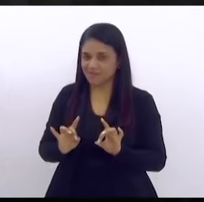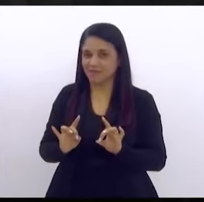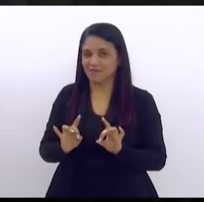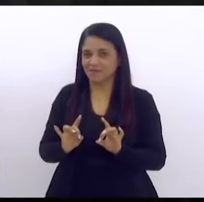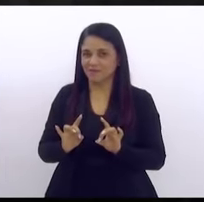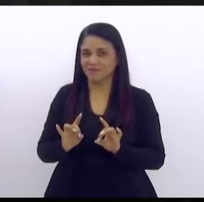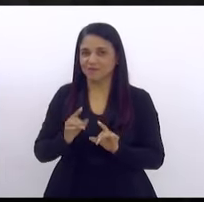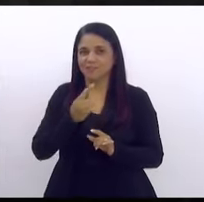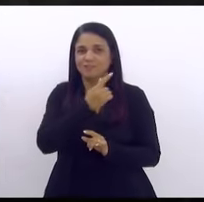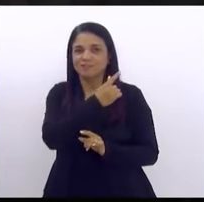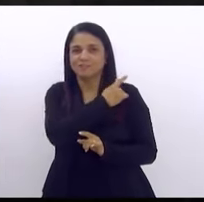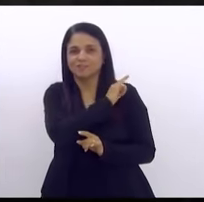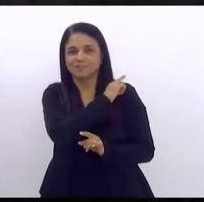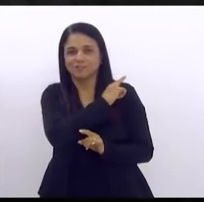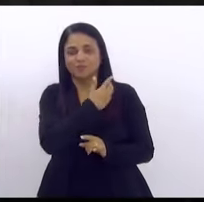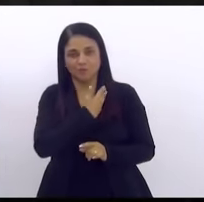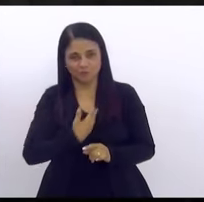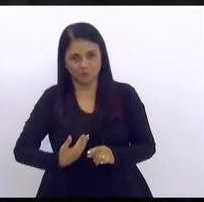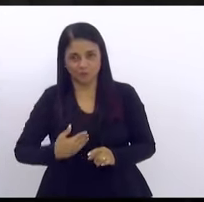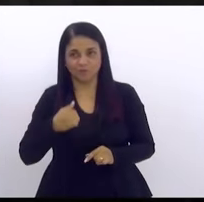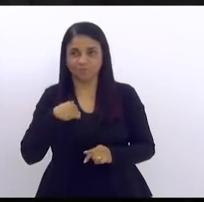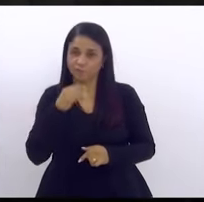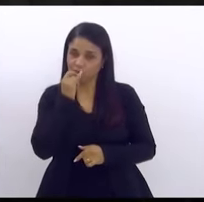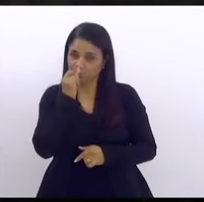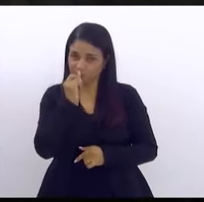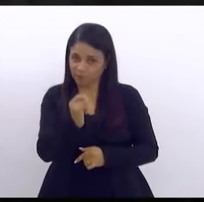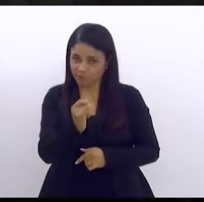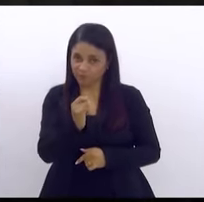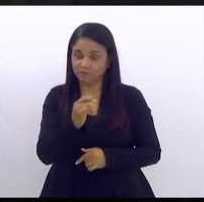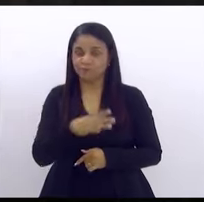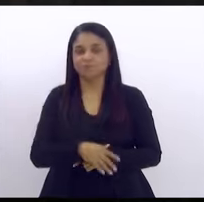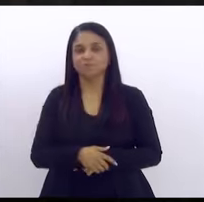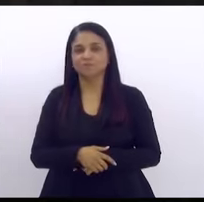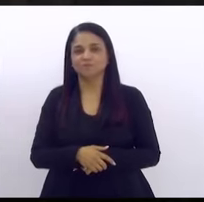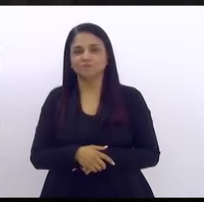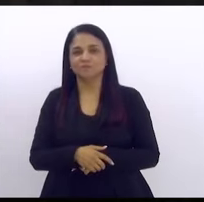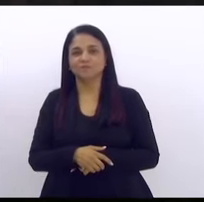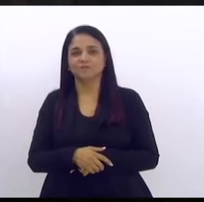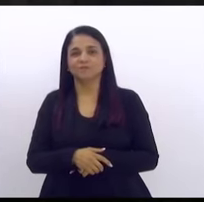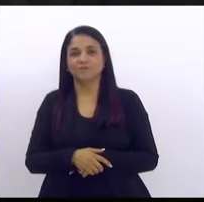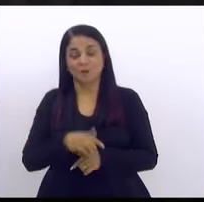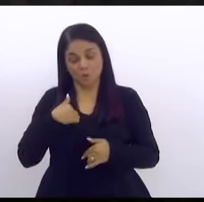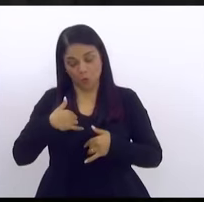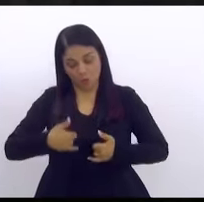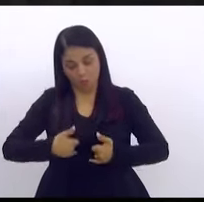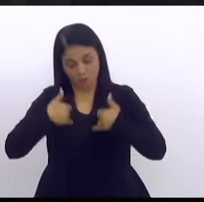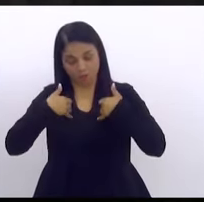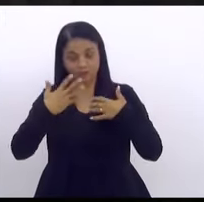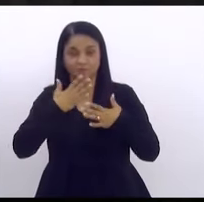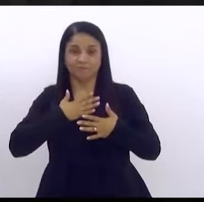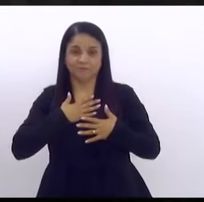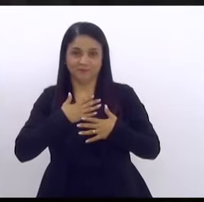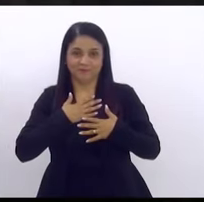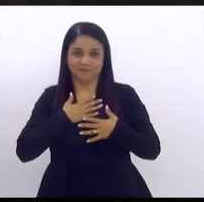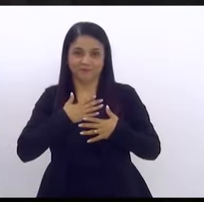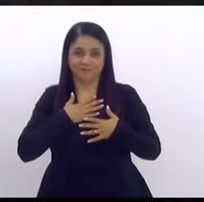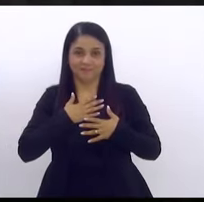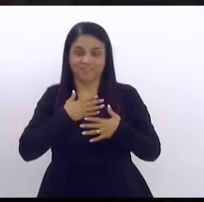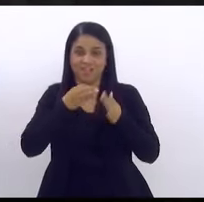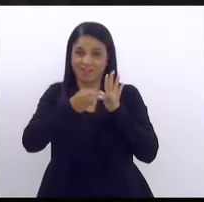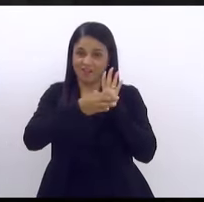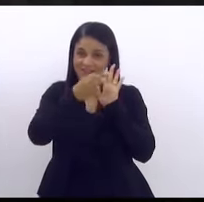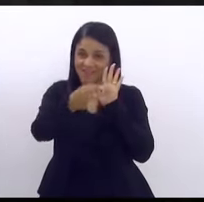na gestão pública. Dito isso, é a parte do elogio. Agora, a parte da